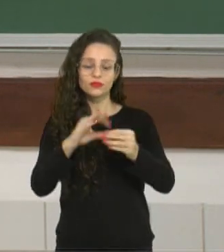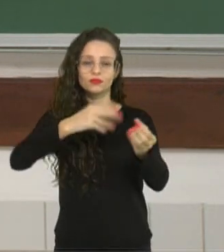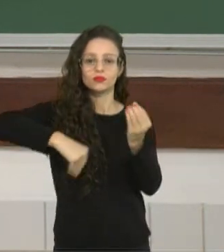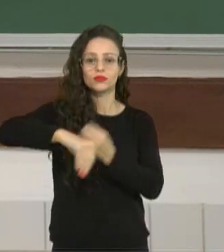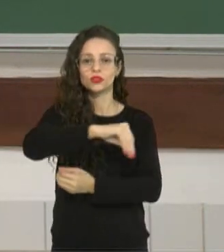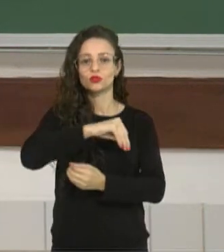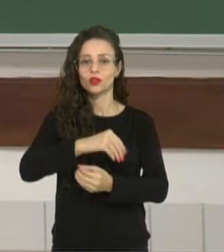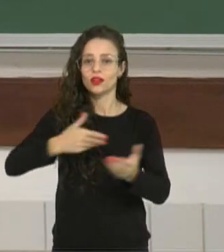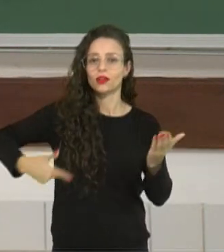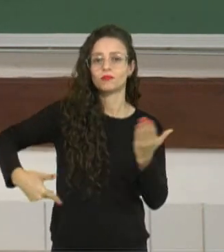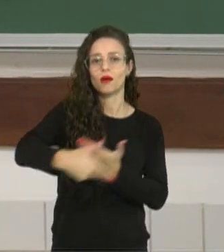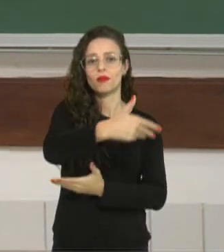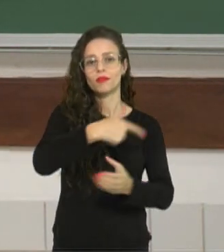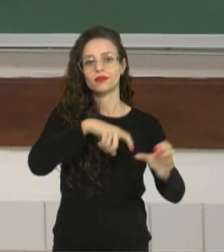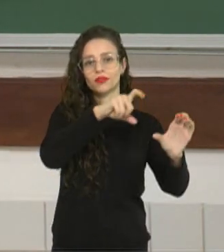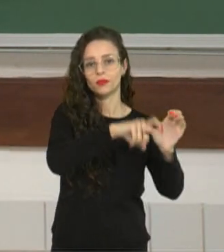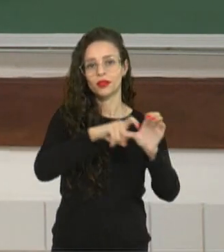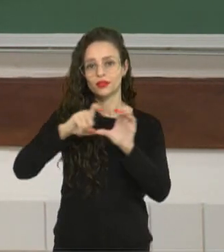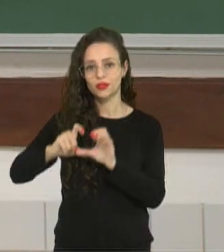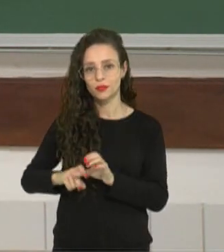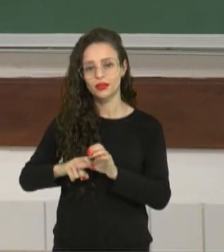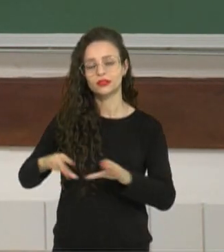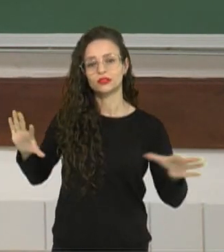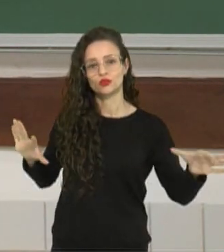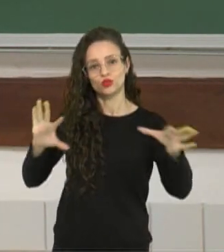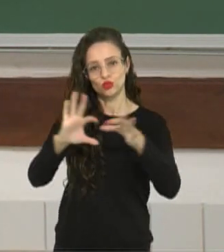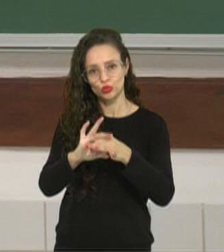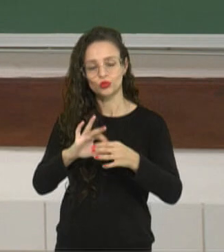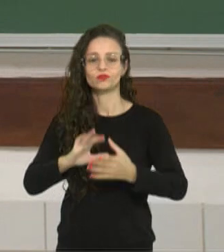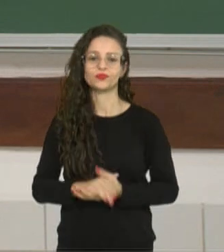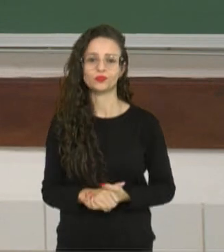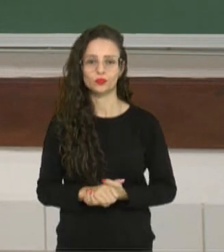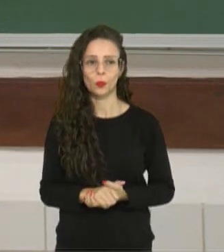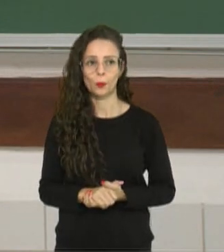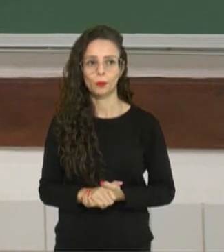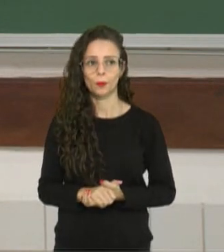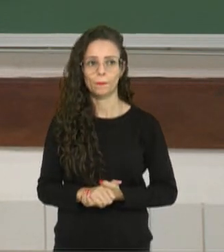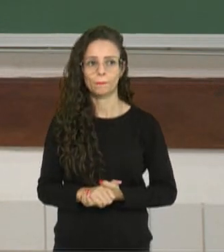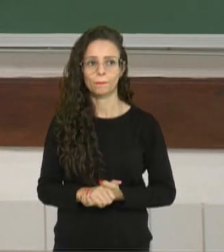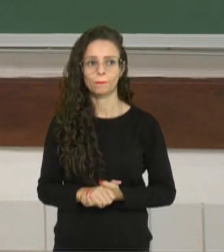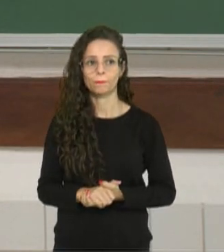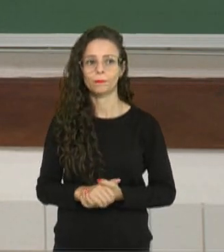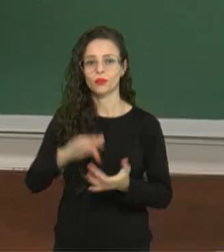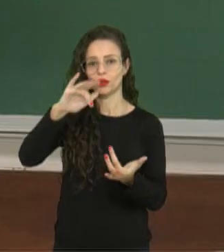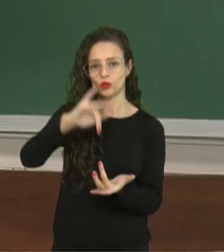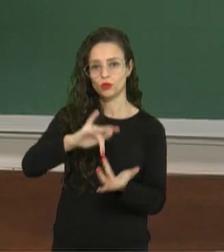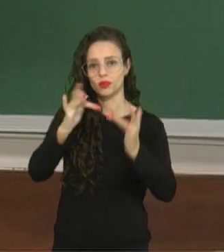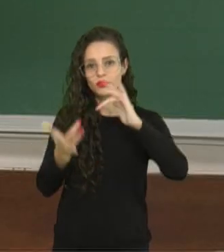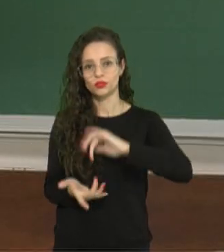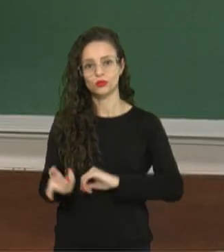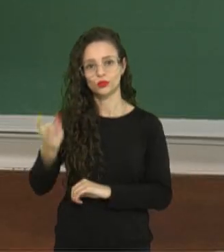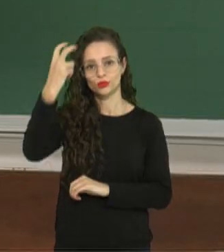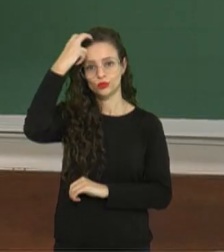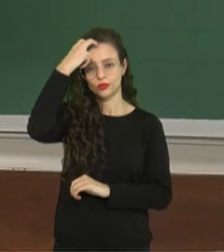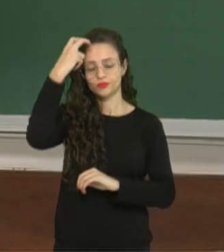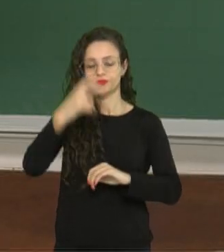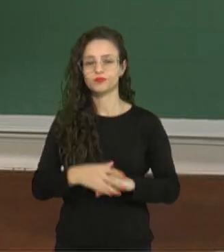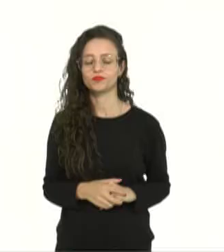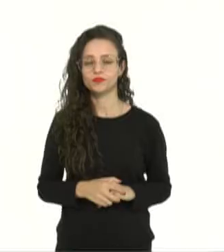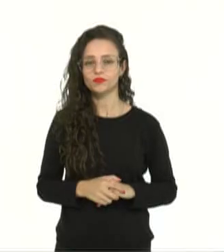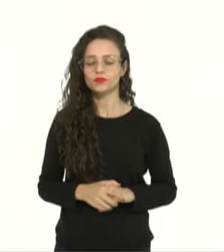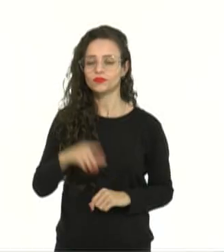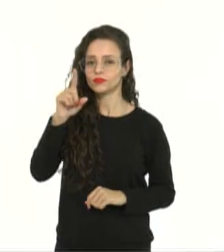uma interdependência, há uma junção dessas duas coisas. Então, globalização e cultura,